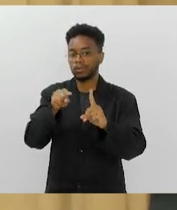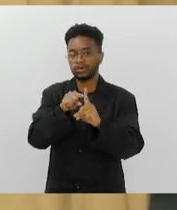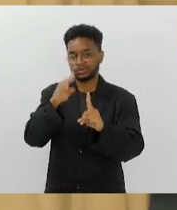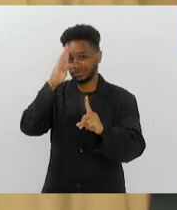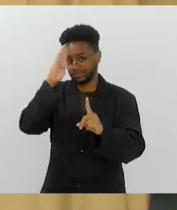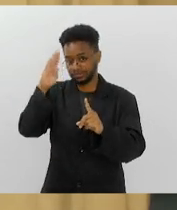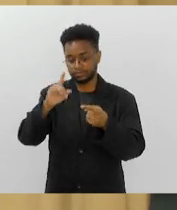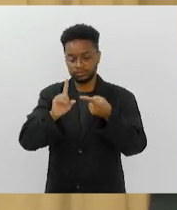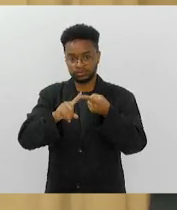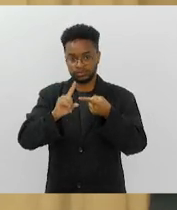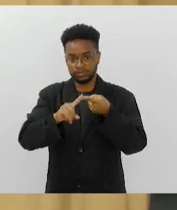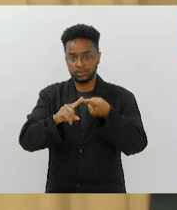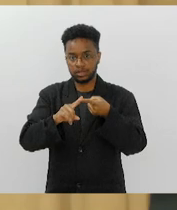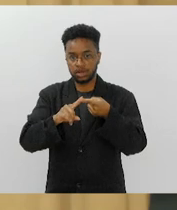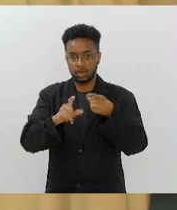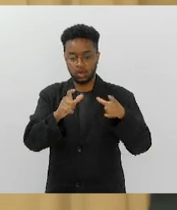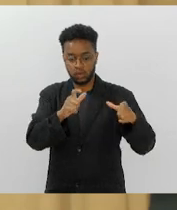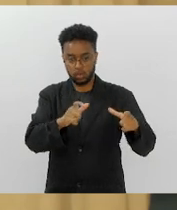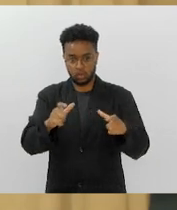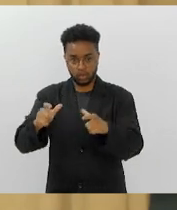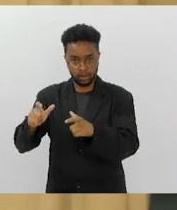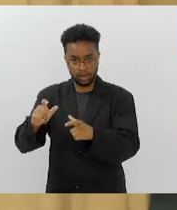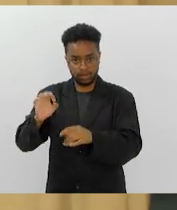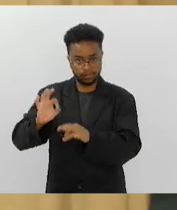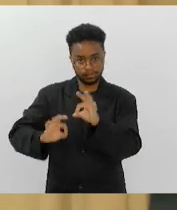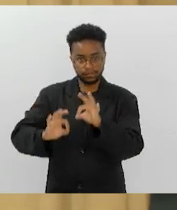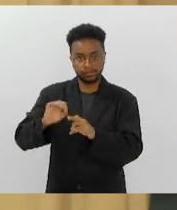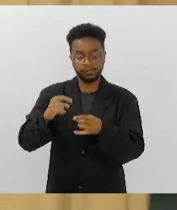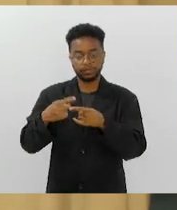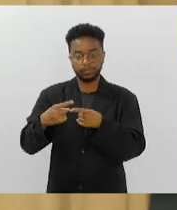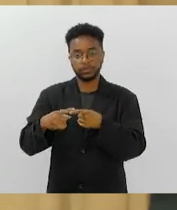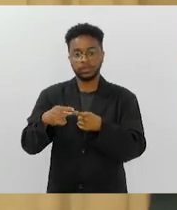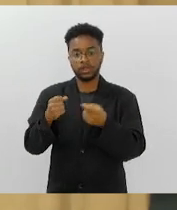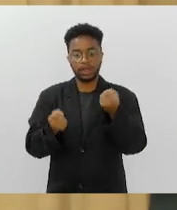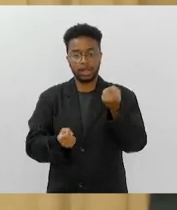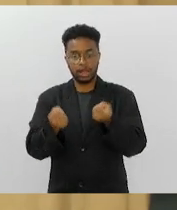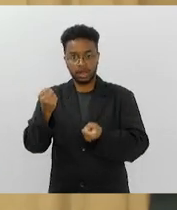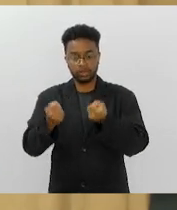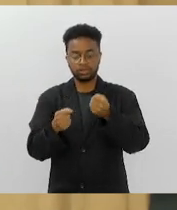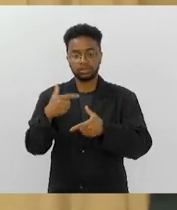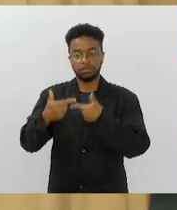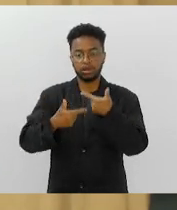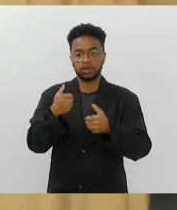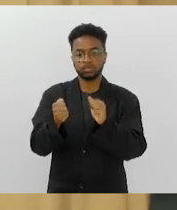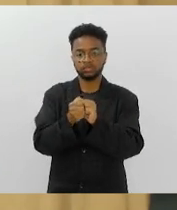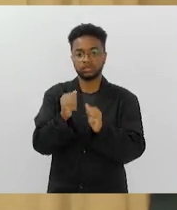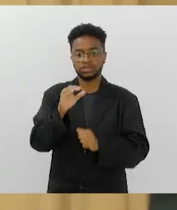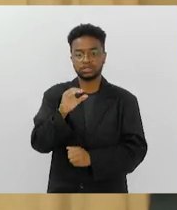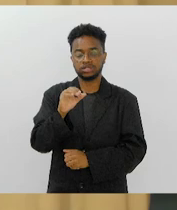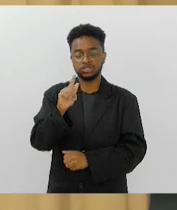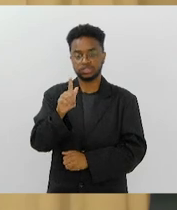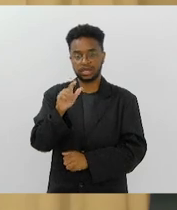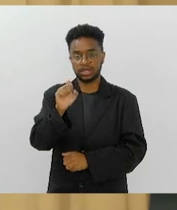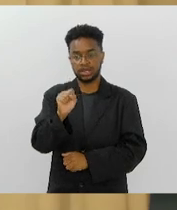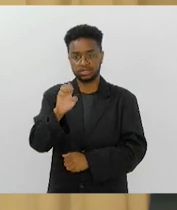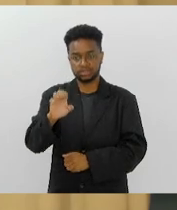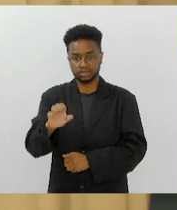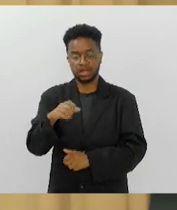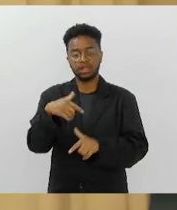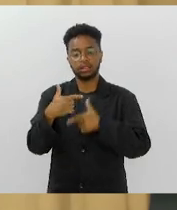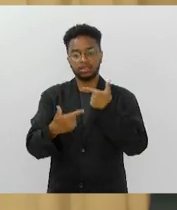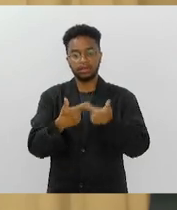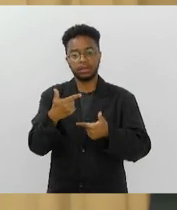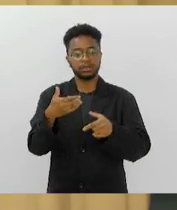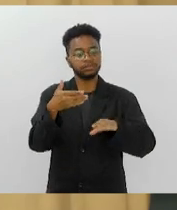a territorialização. A viatura COPAC, que trabalha no GSE, ela trabalha as mesmas unidades